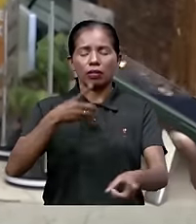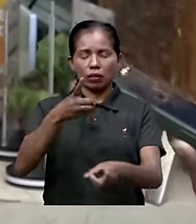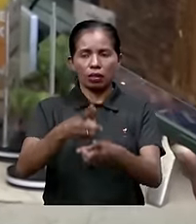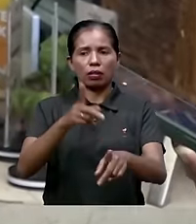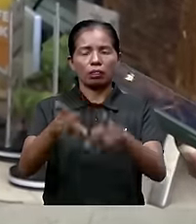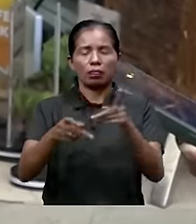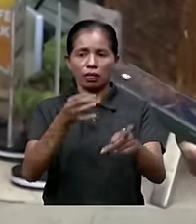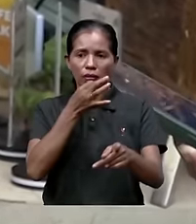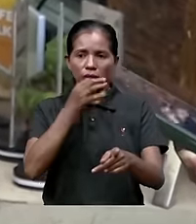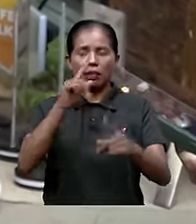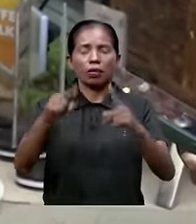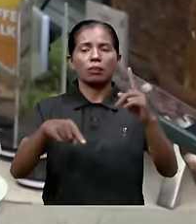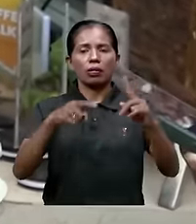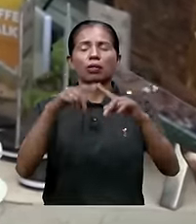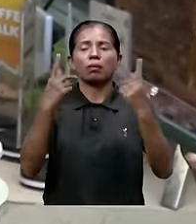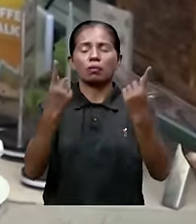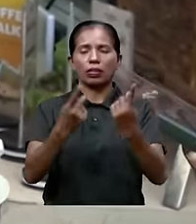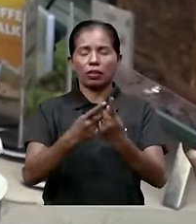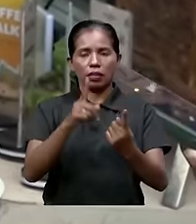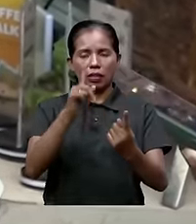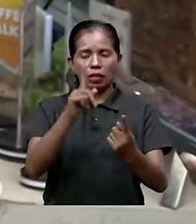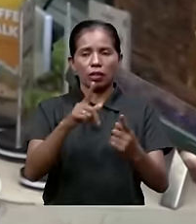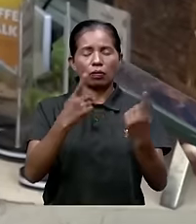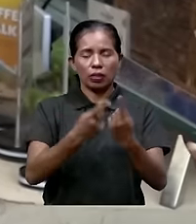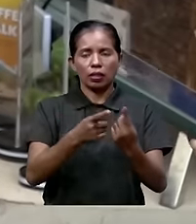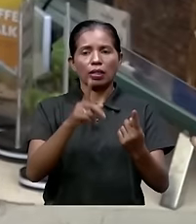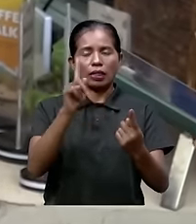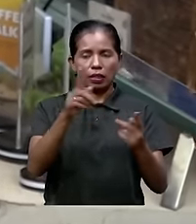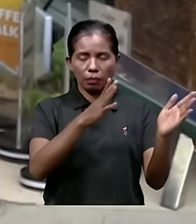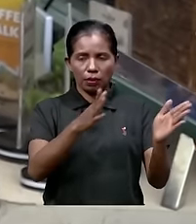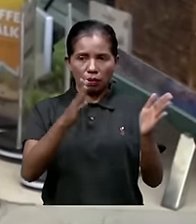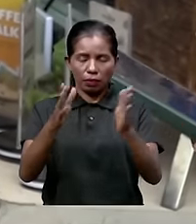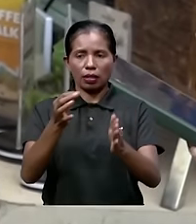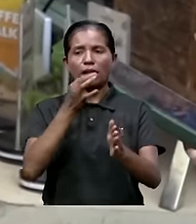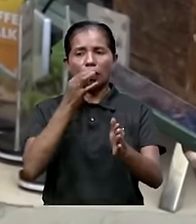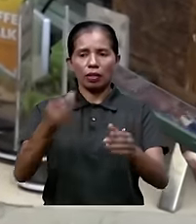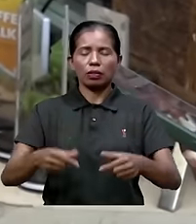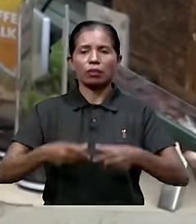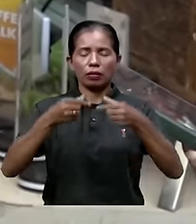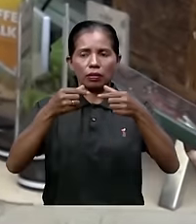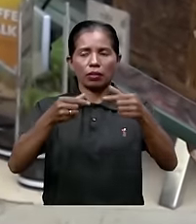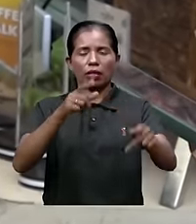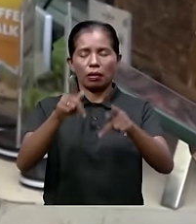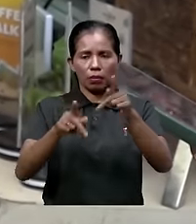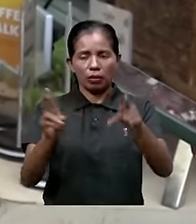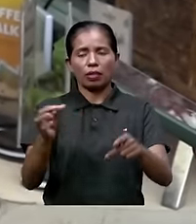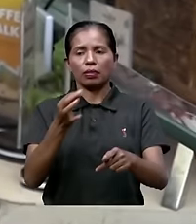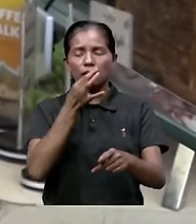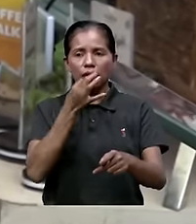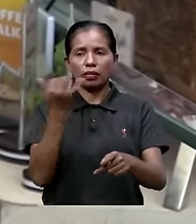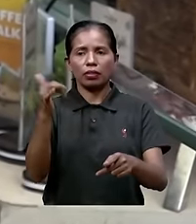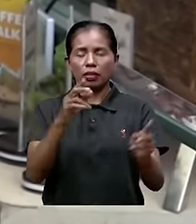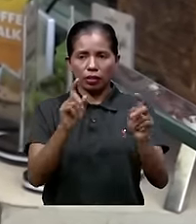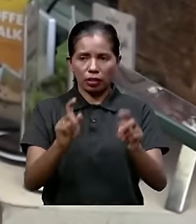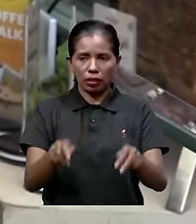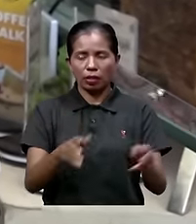hira empresa ida niat prepara ai hang nebe mak ato ofresa ba a consumidores sira tem que preparar